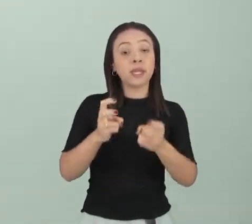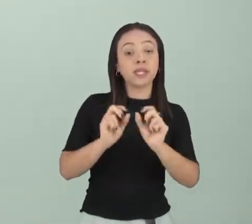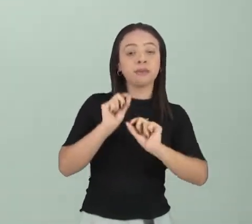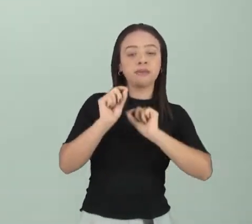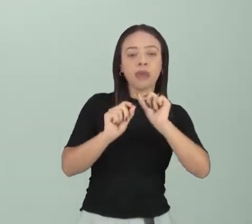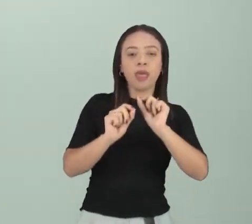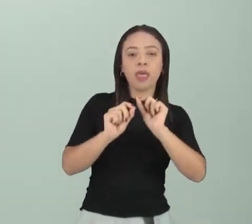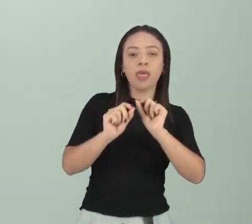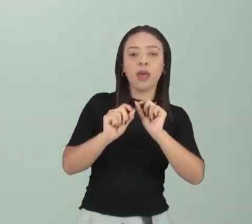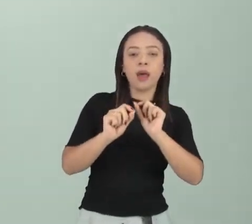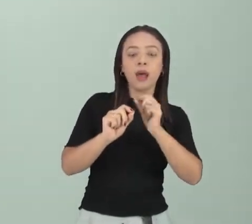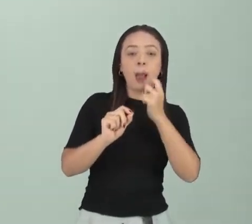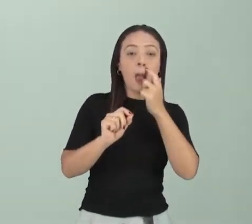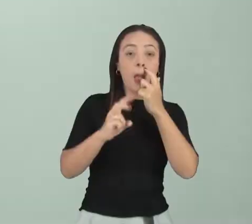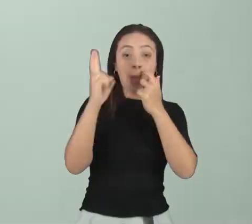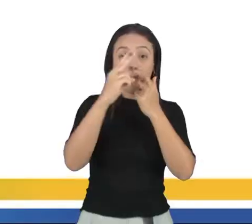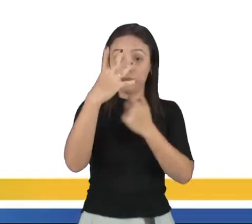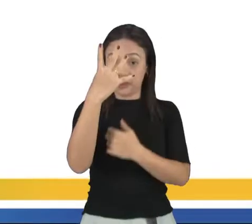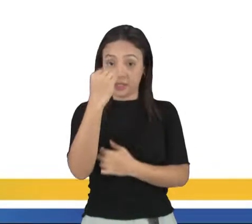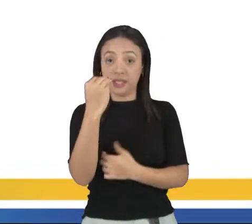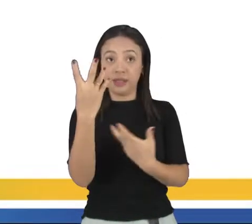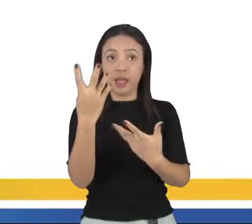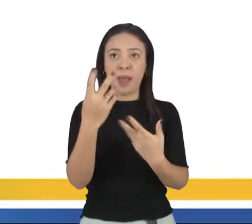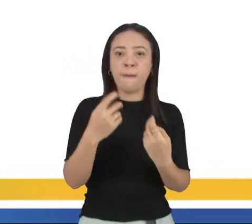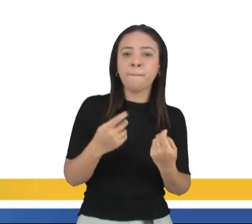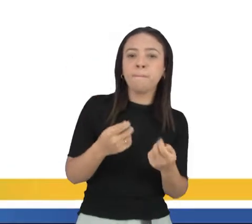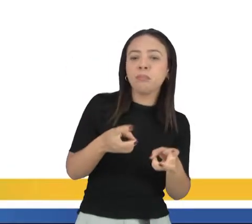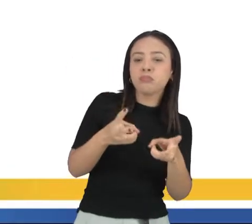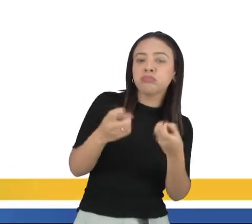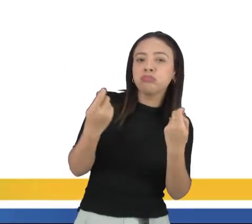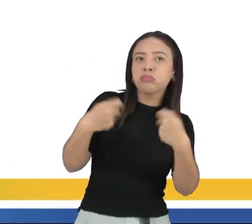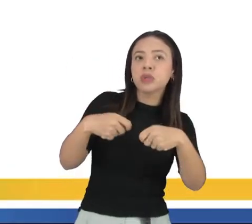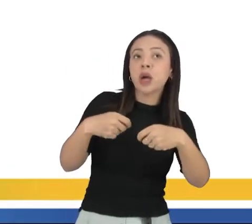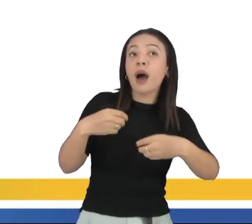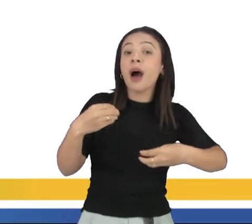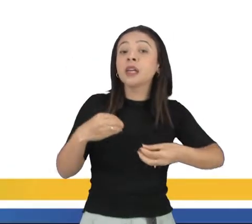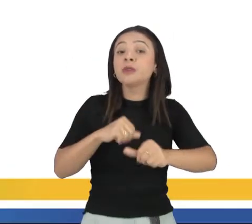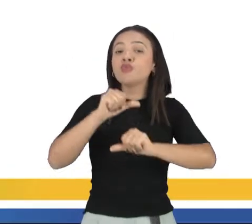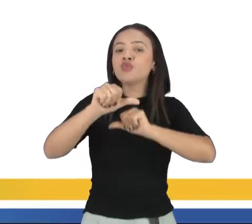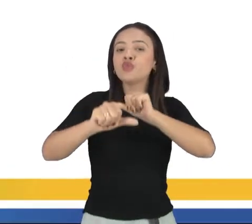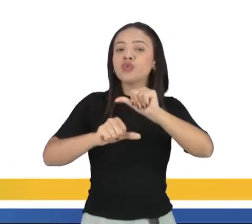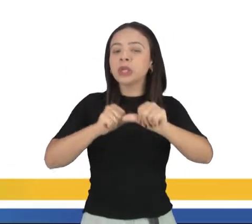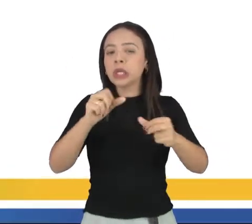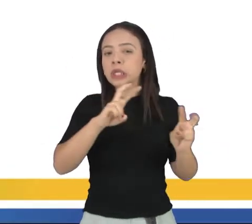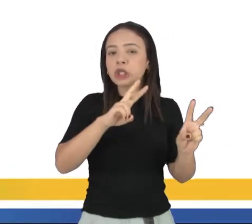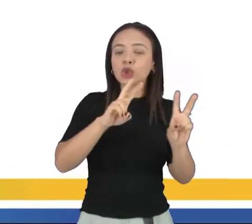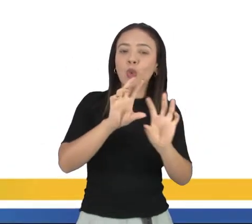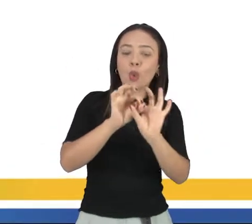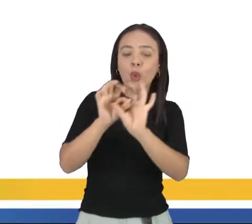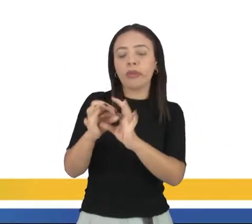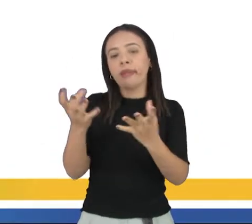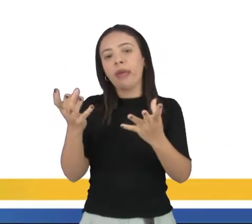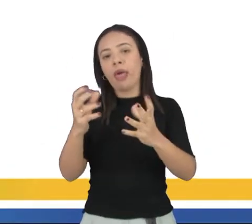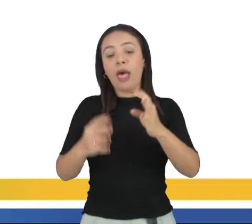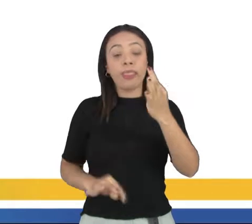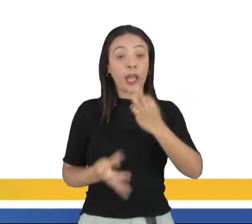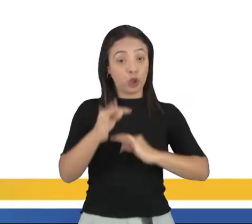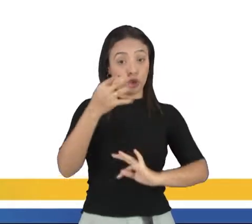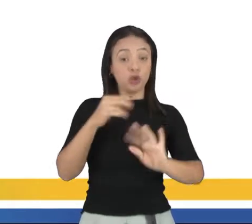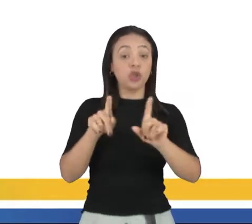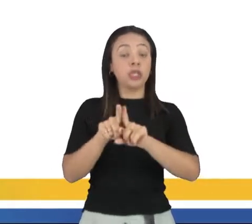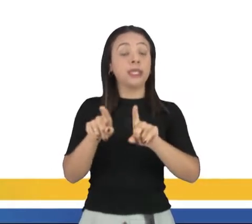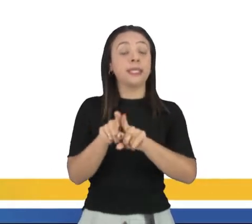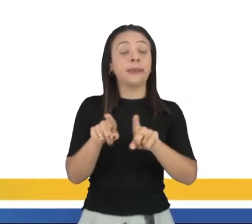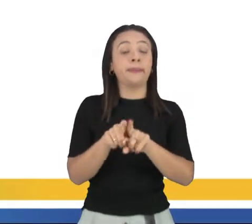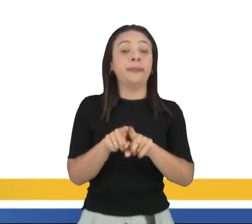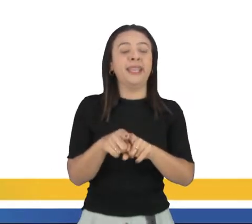daquelas daquelas imagens né percebemos algumas mudanças relacionadas à tecnologia ao modo de se vestir